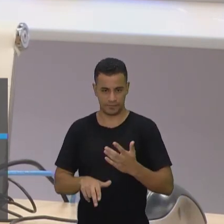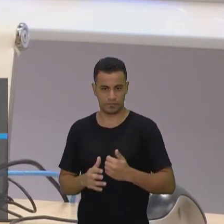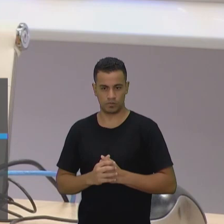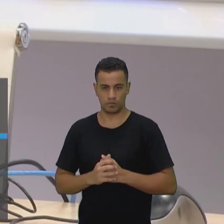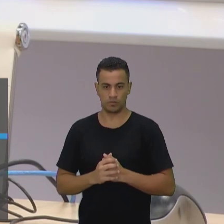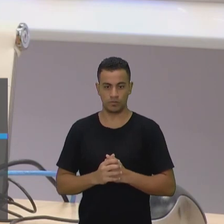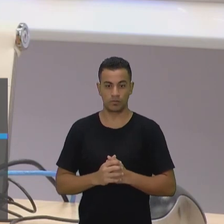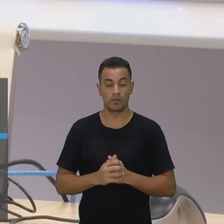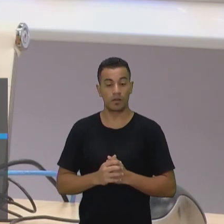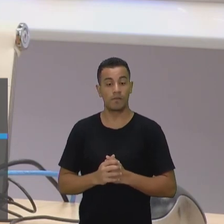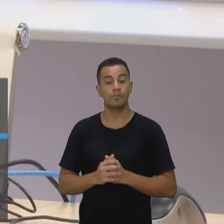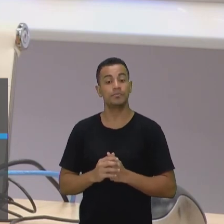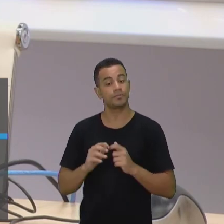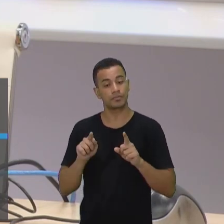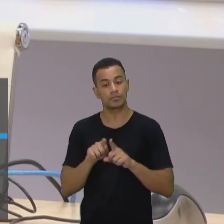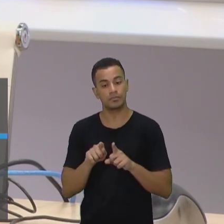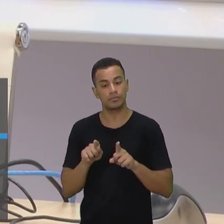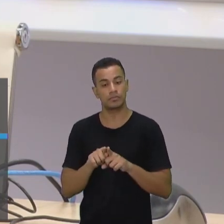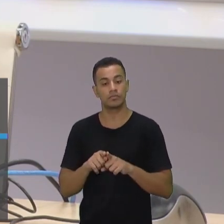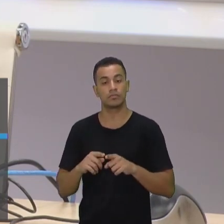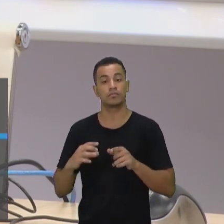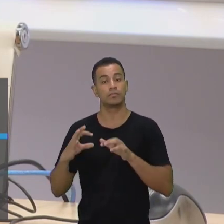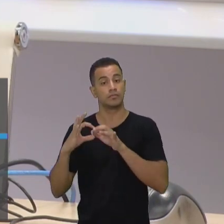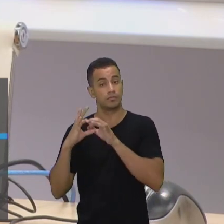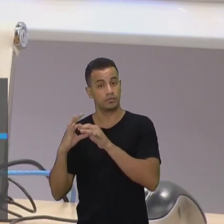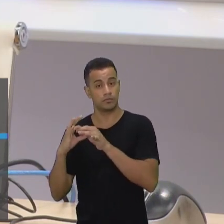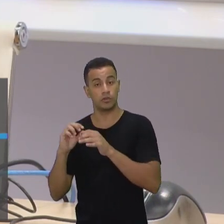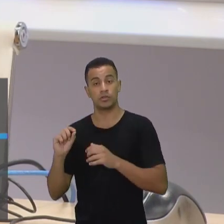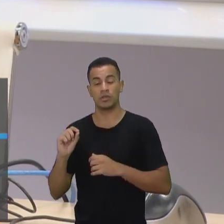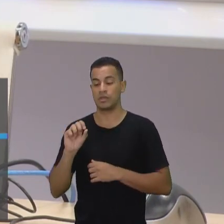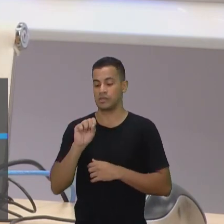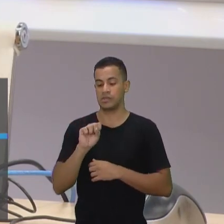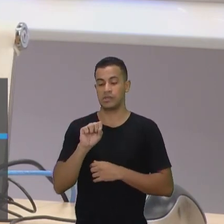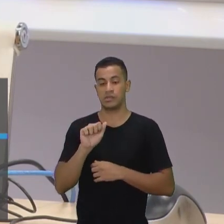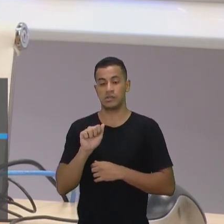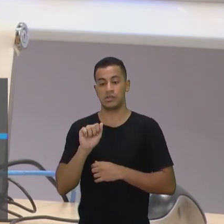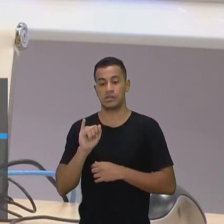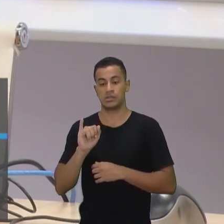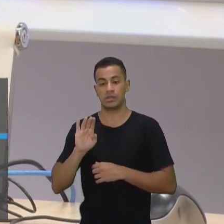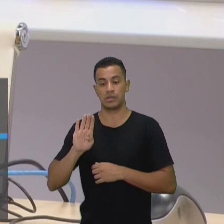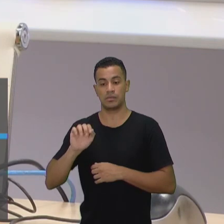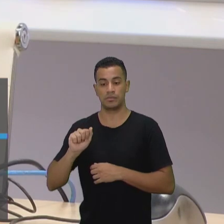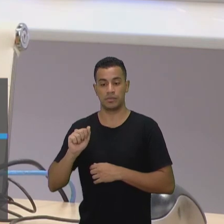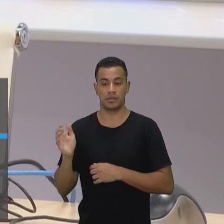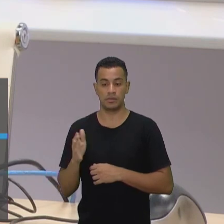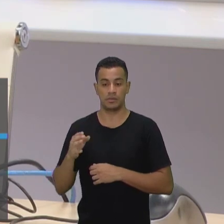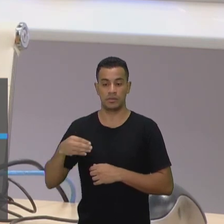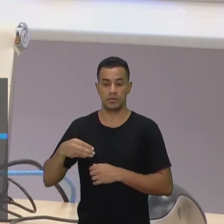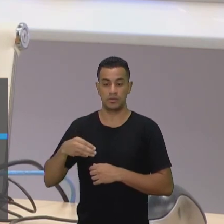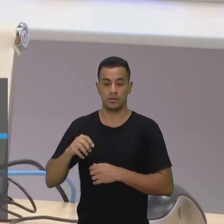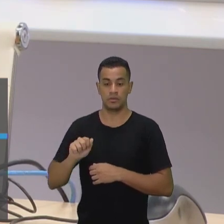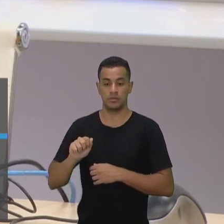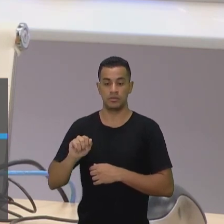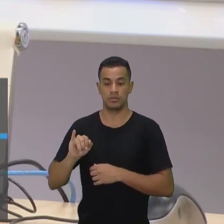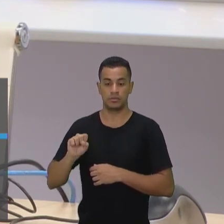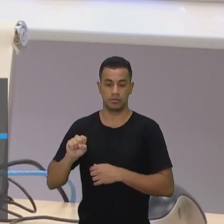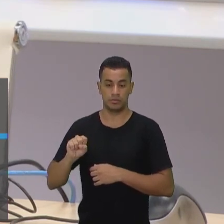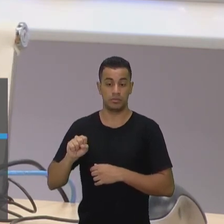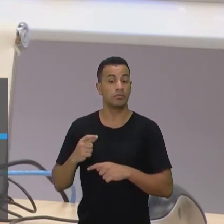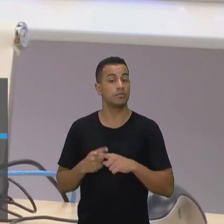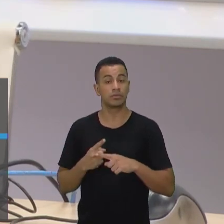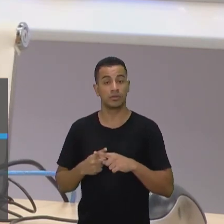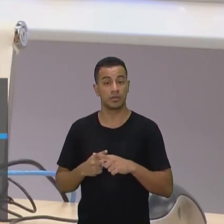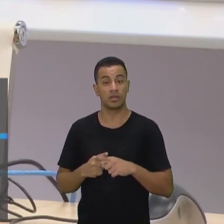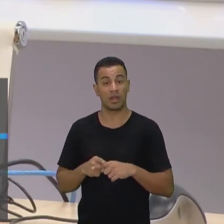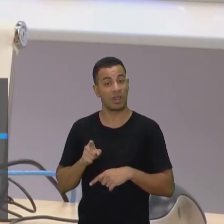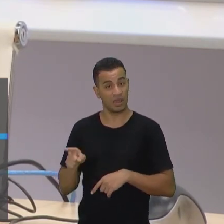ela também está muito atrelada com o Saiba Mais, né? Porque, assim, o Saiba Mais dá muitas sugestões e essas sugestões